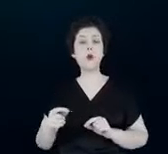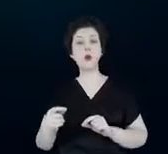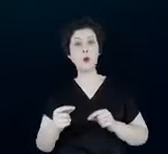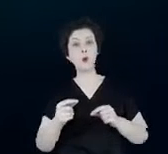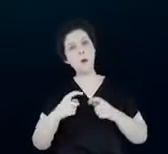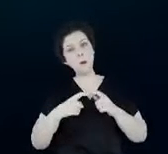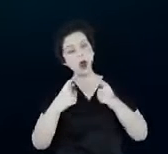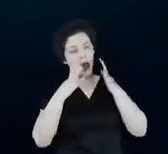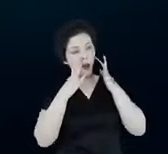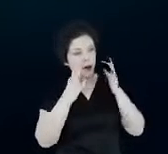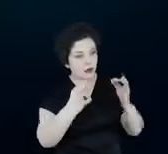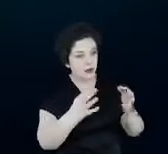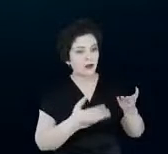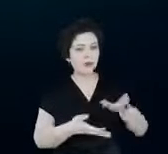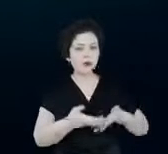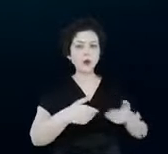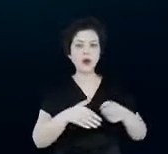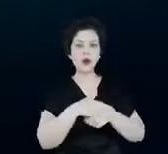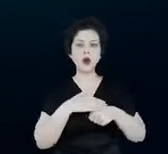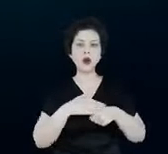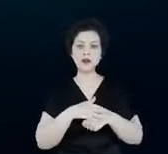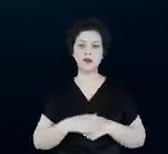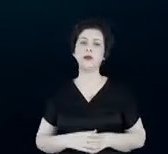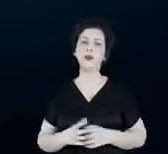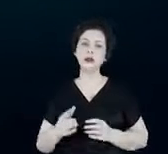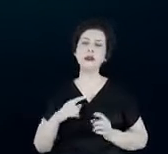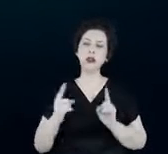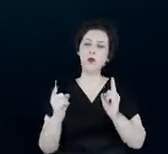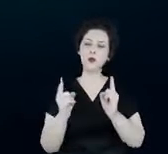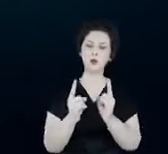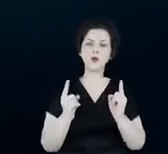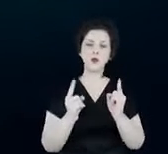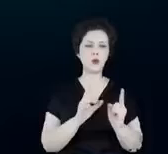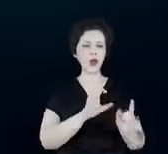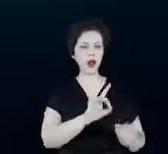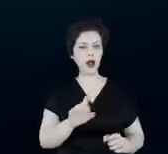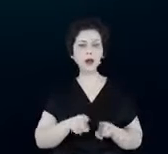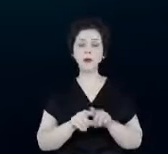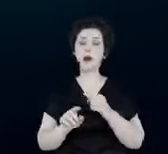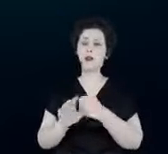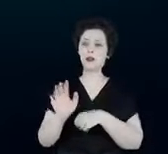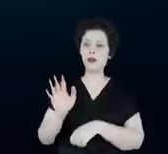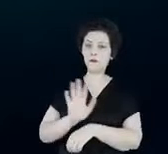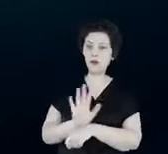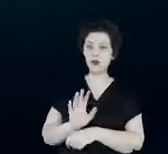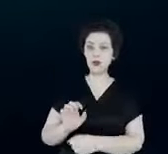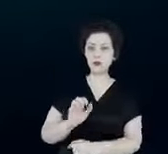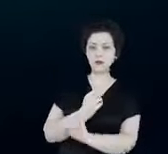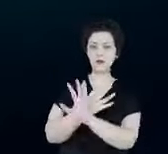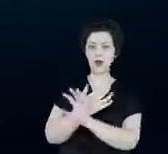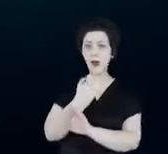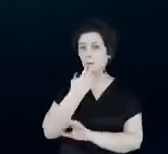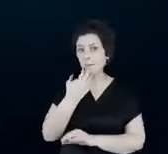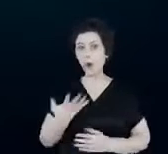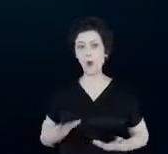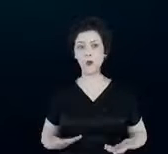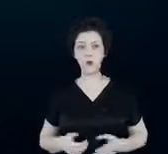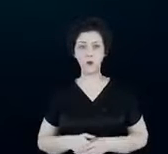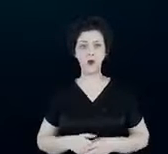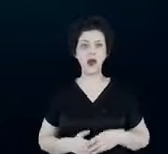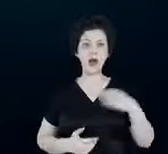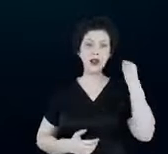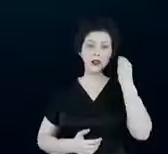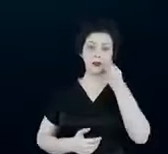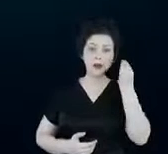prestar atenção consumidor falar na verdade sim tem que ser um a um mas vídeo funciona bem e a outra coisa é claro que experiência é mais importante